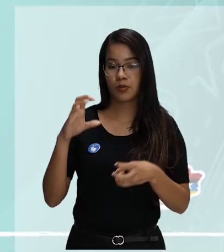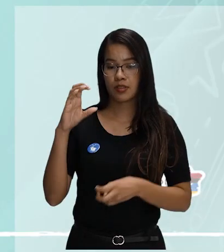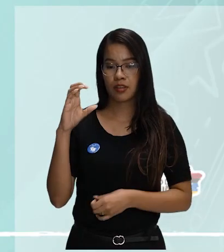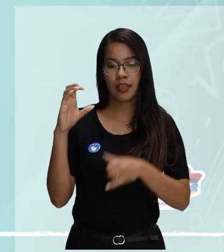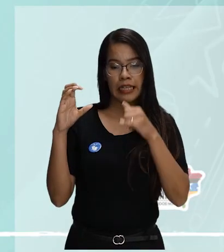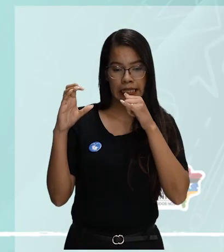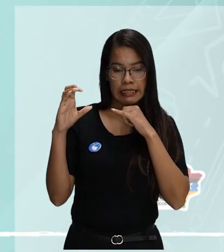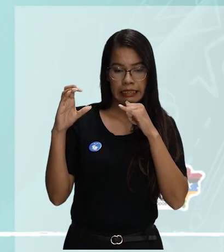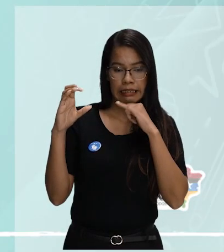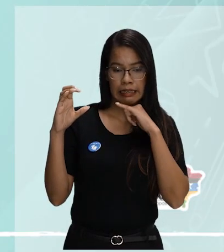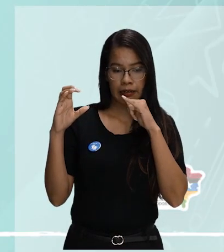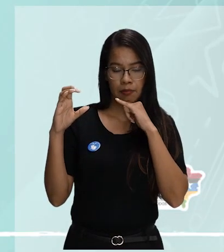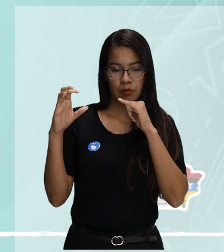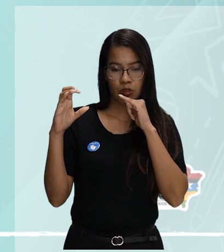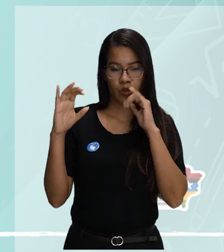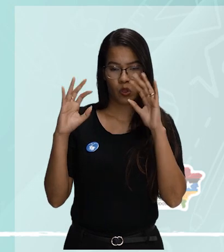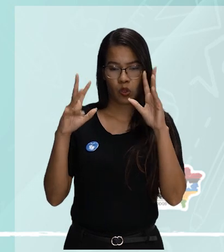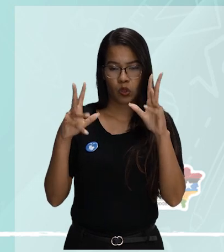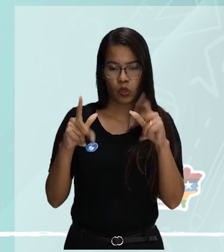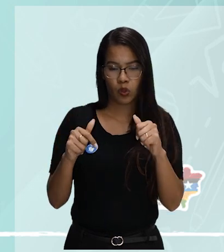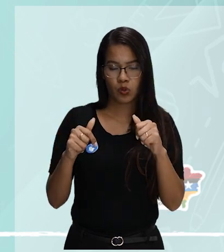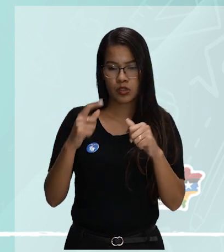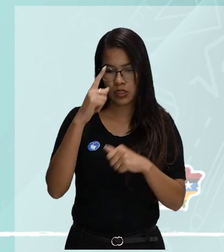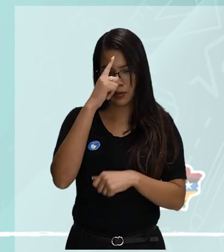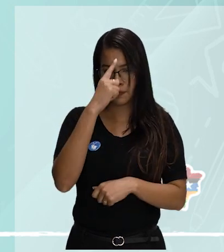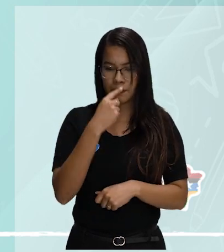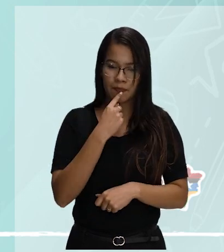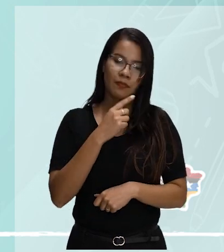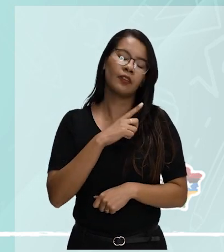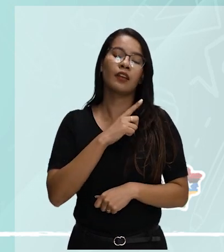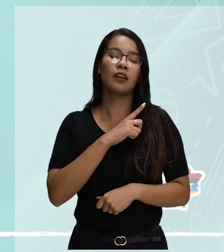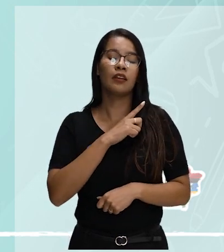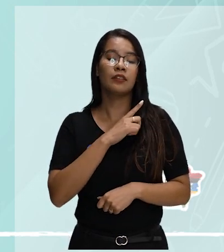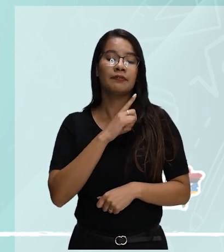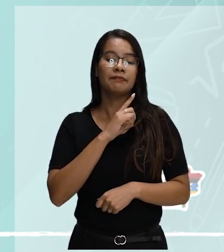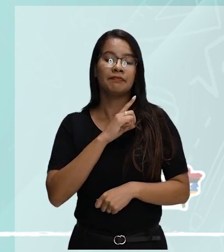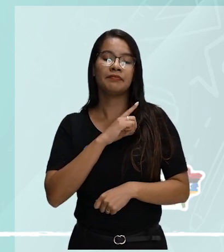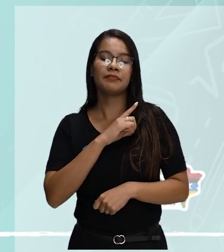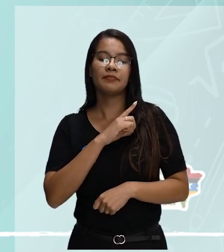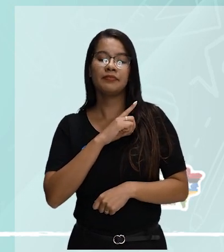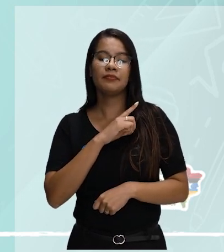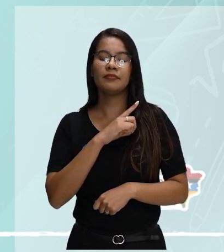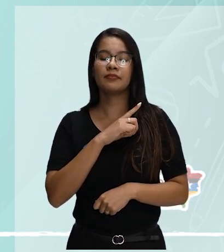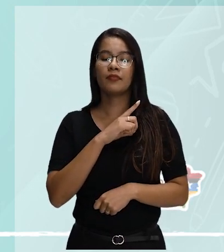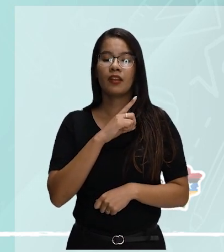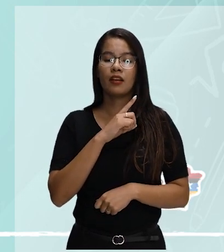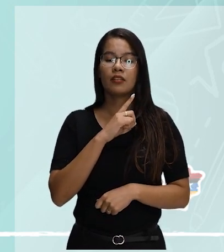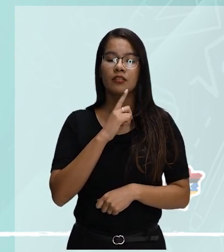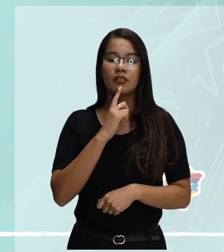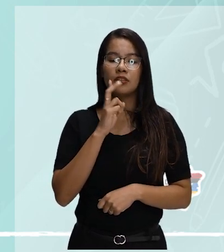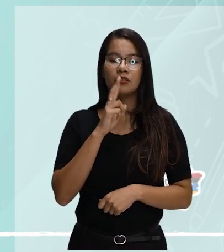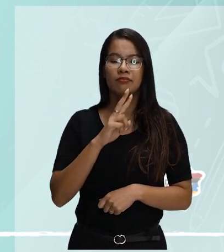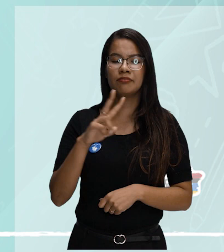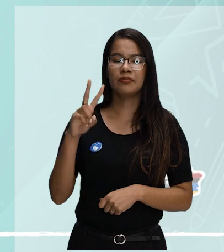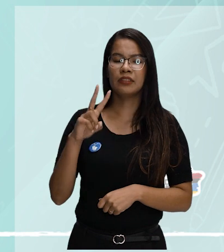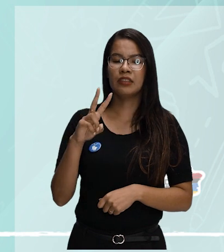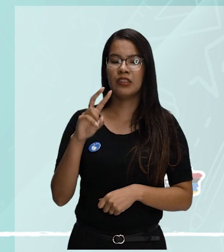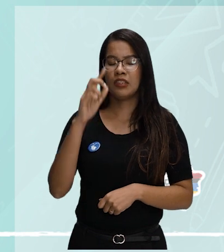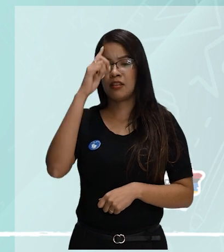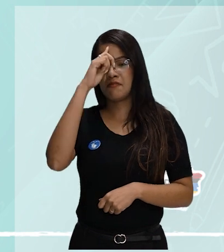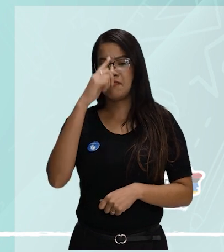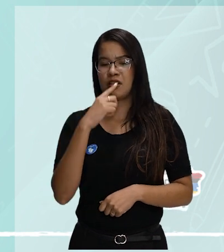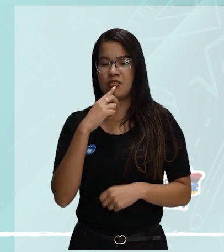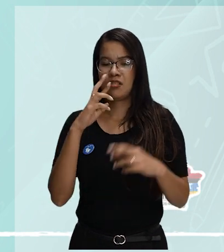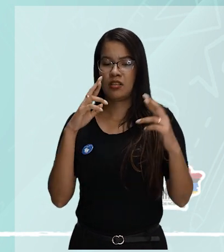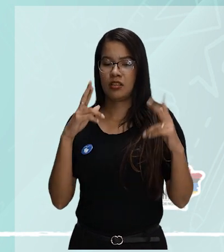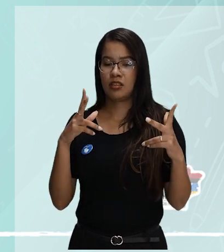você percebe que todos os elementos têm imagens diferentes. Não tem ninguém aí com a mesma imagem. E não está sobrando também